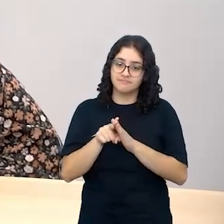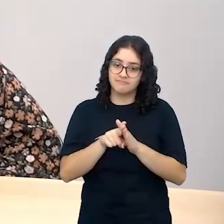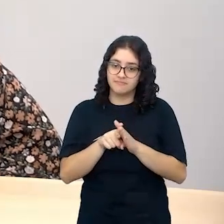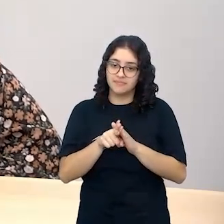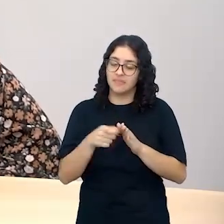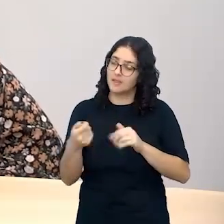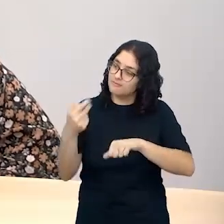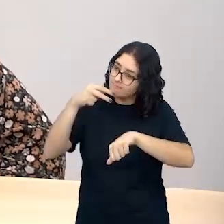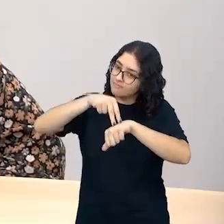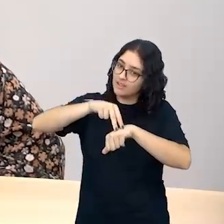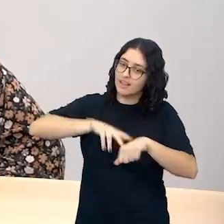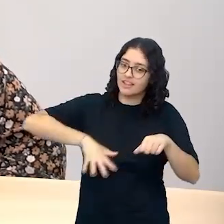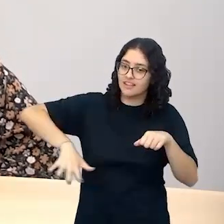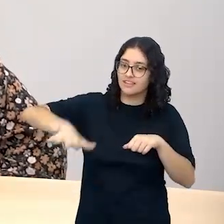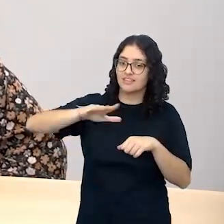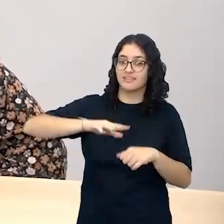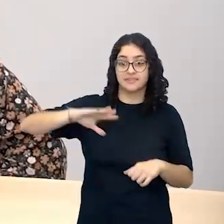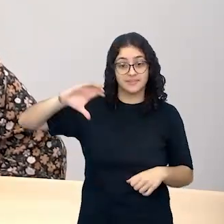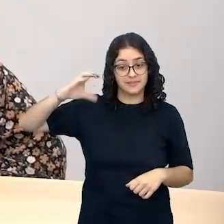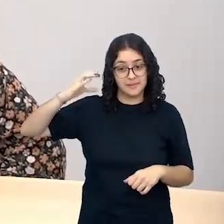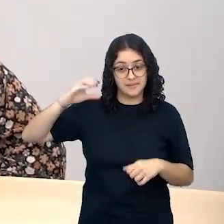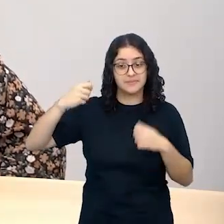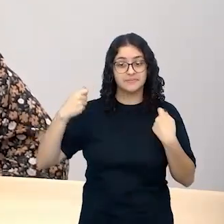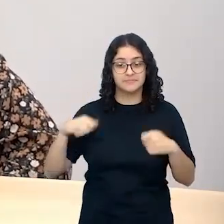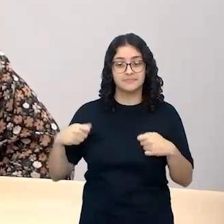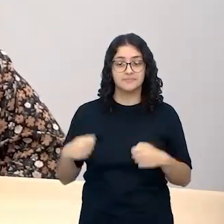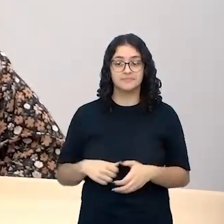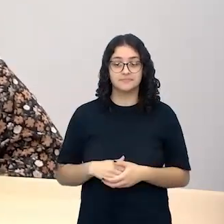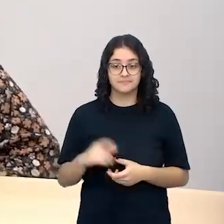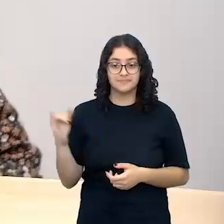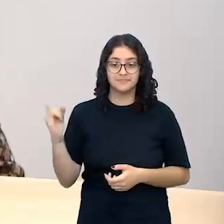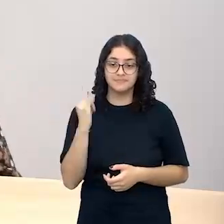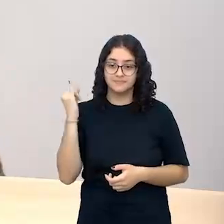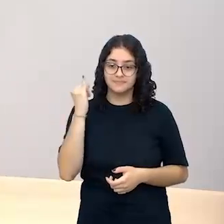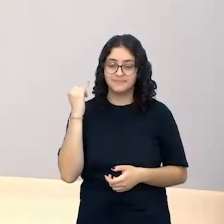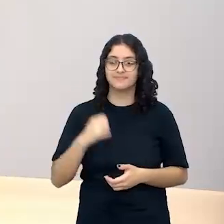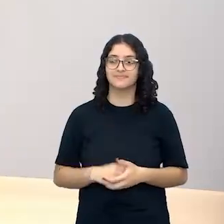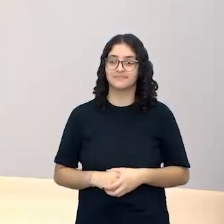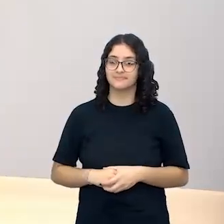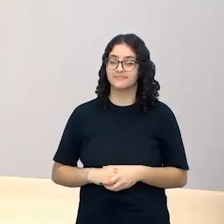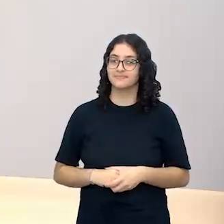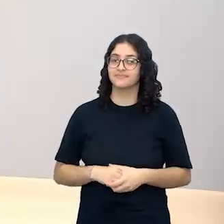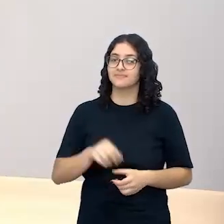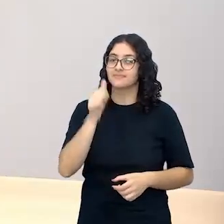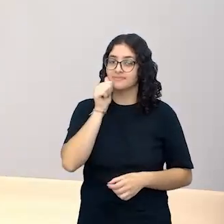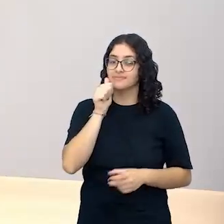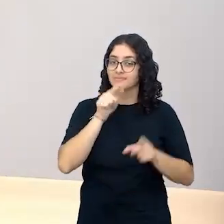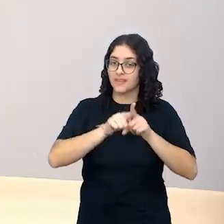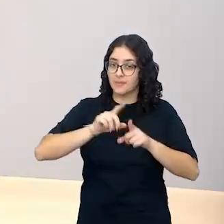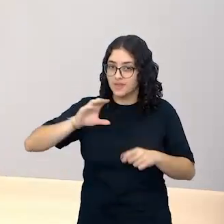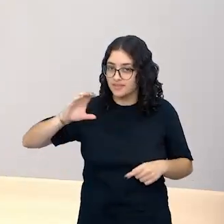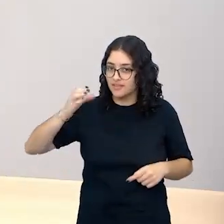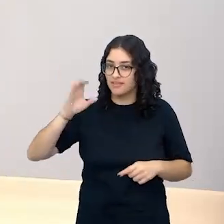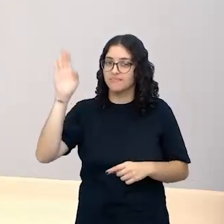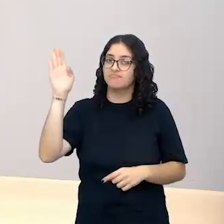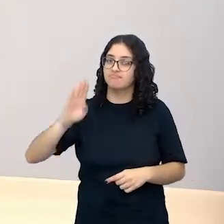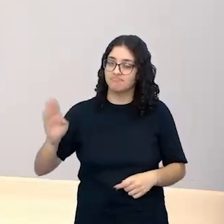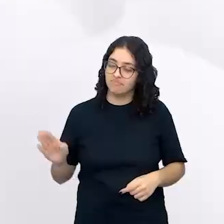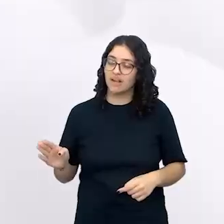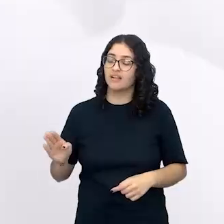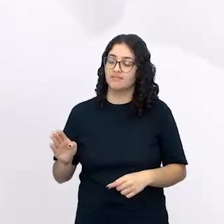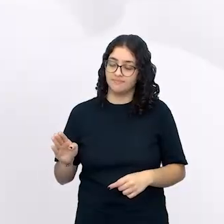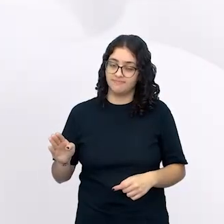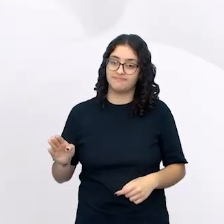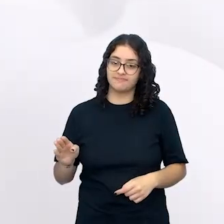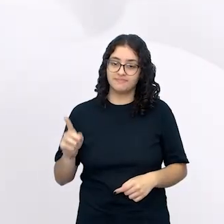esse protagonismo na ciência também. Também. É importante. E as mulheres na ciência no Brasil